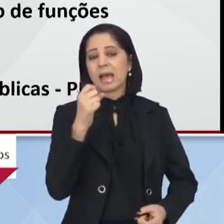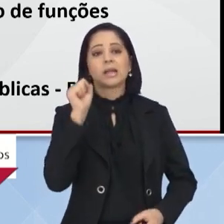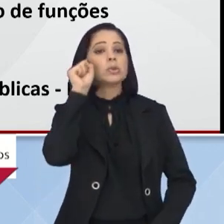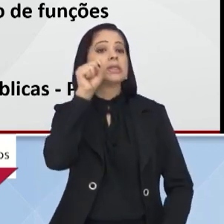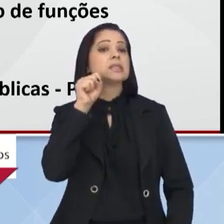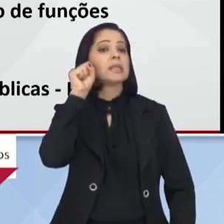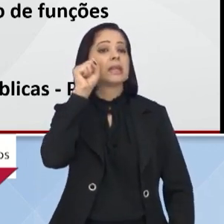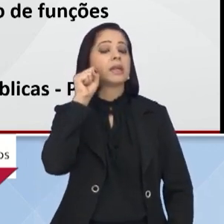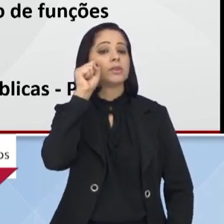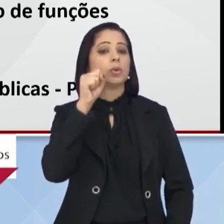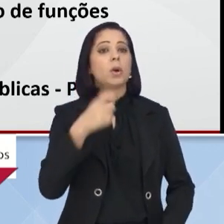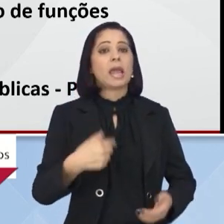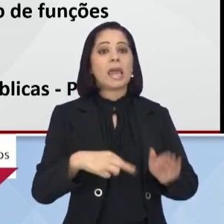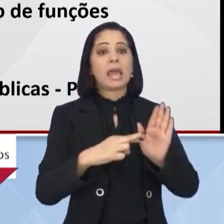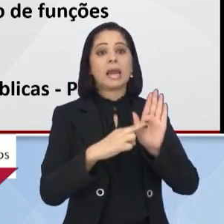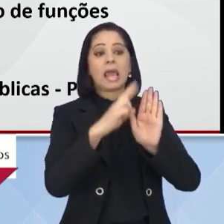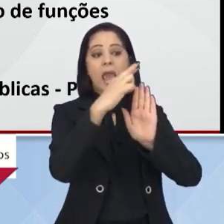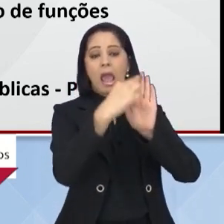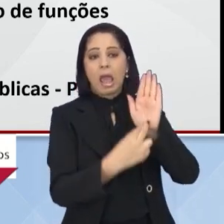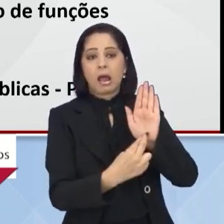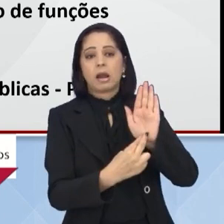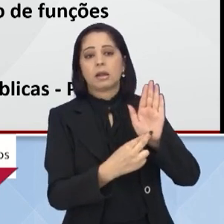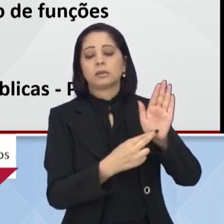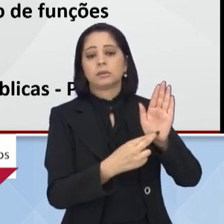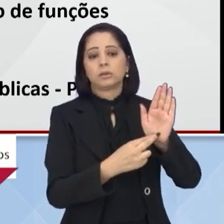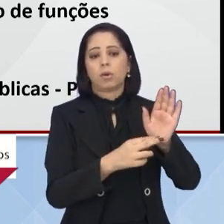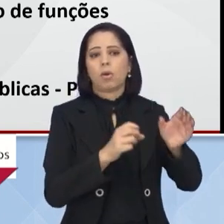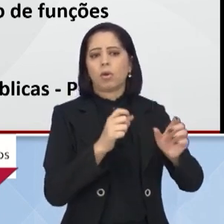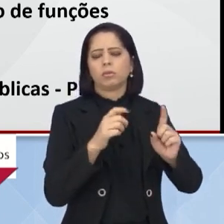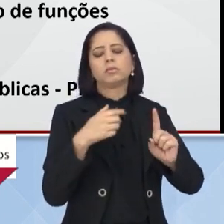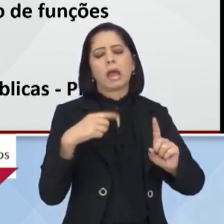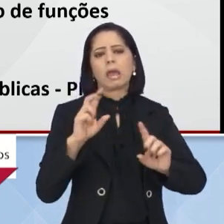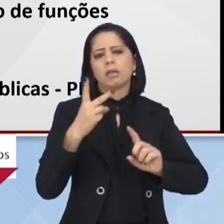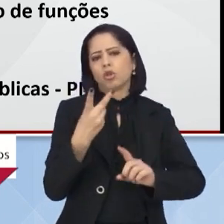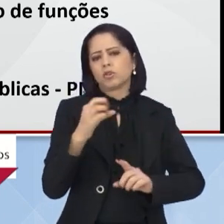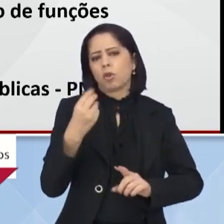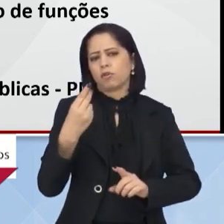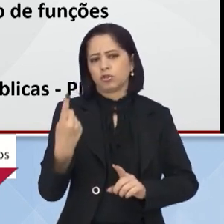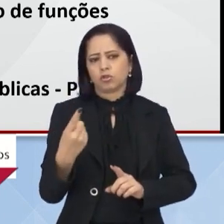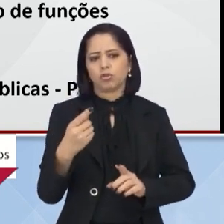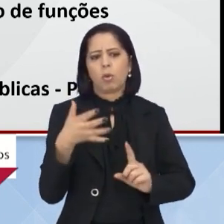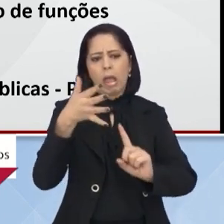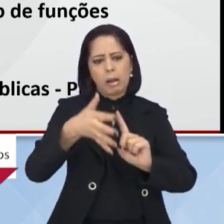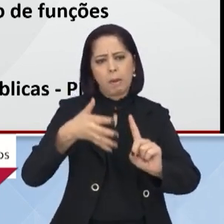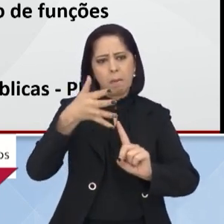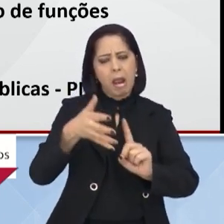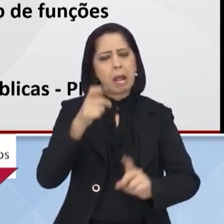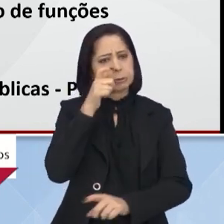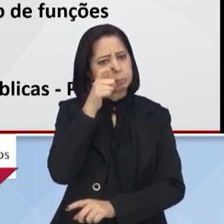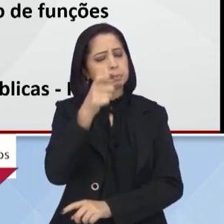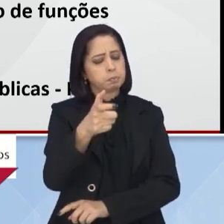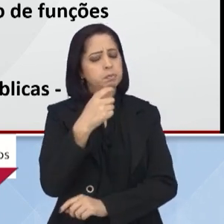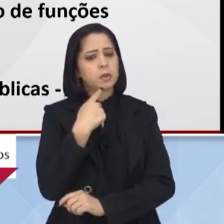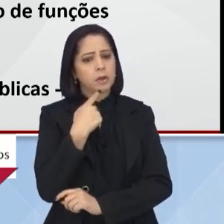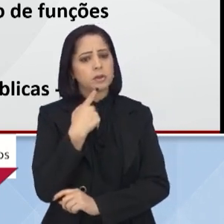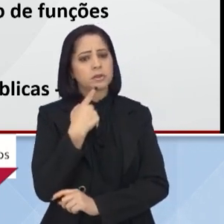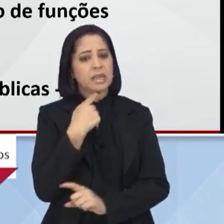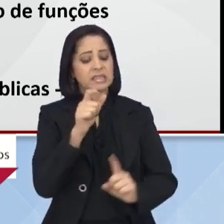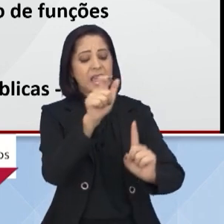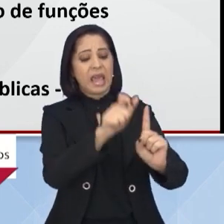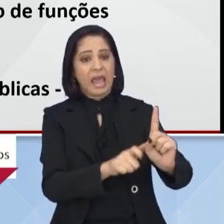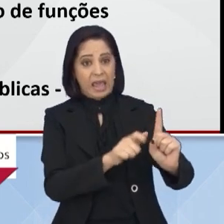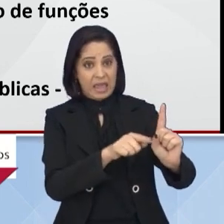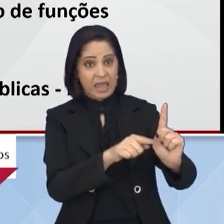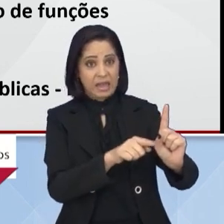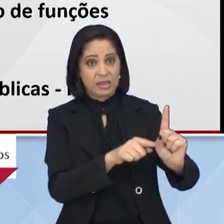no senado né e ele fez uma palestra pra gente lá no tribunal em 2021 da semana jurídica e foi muito interessante e ele tinha pontuado